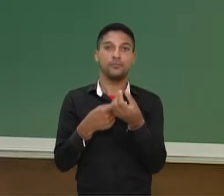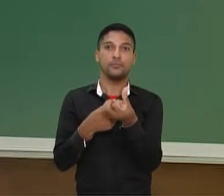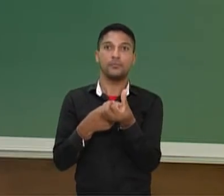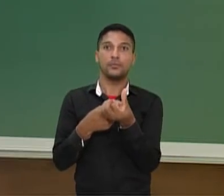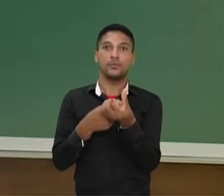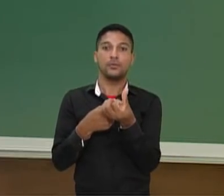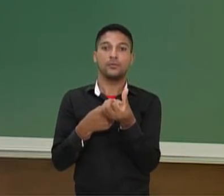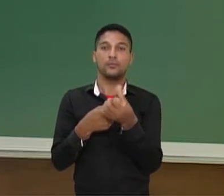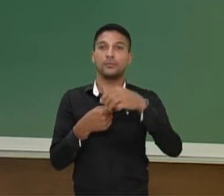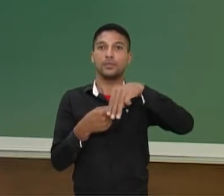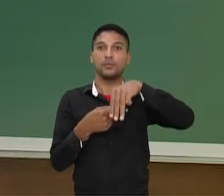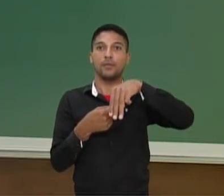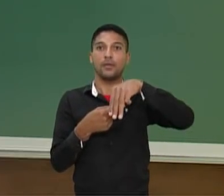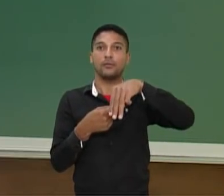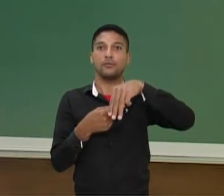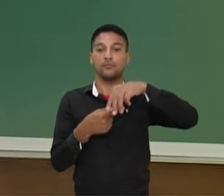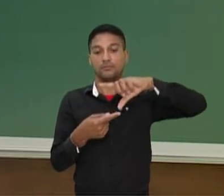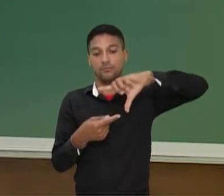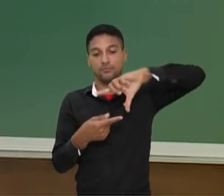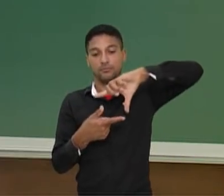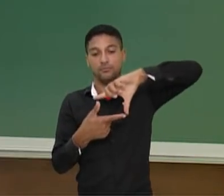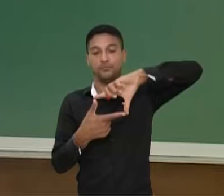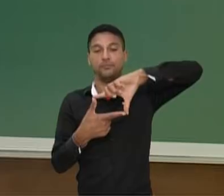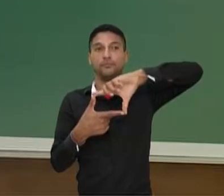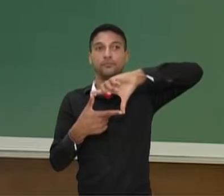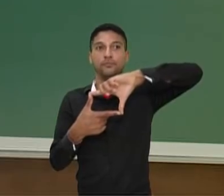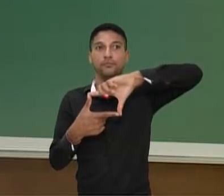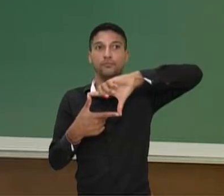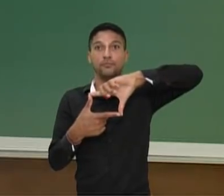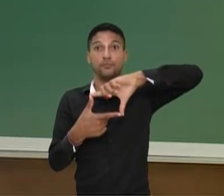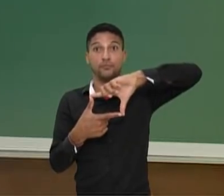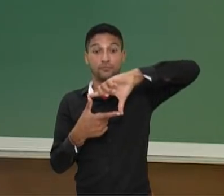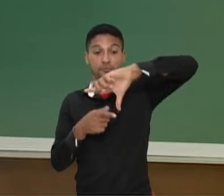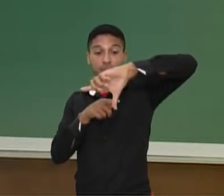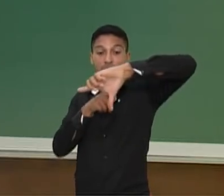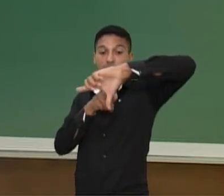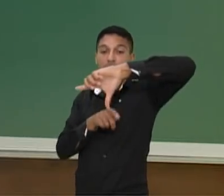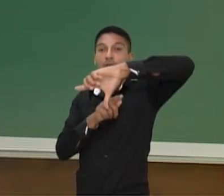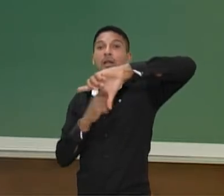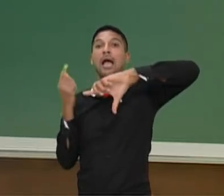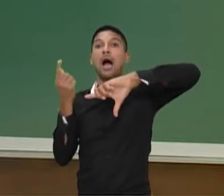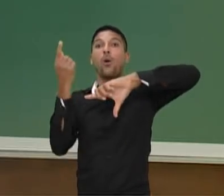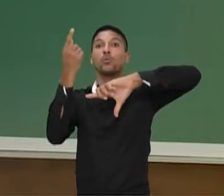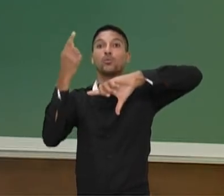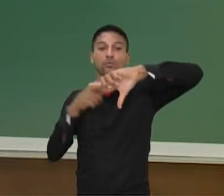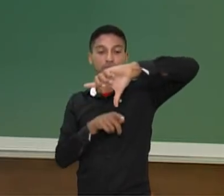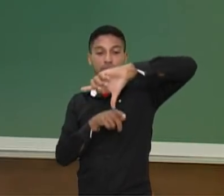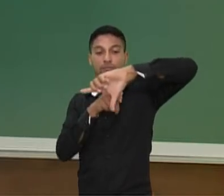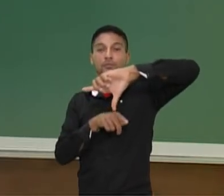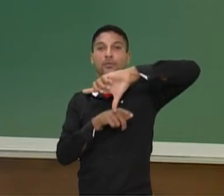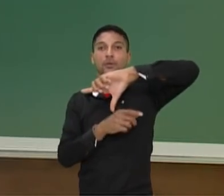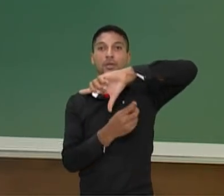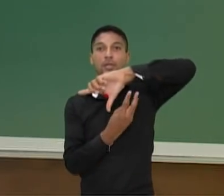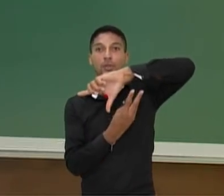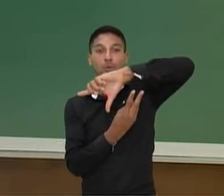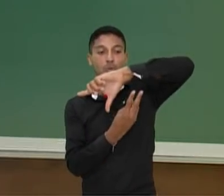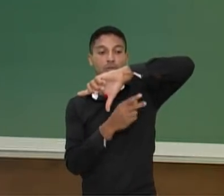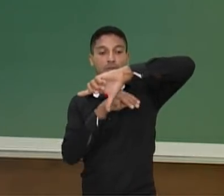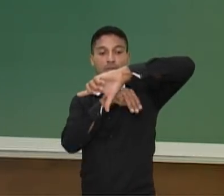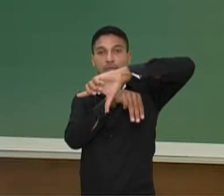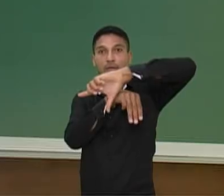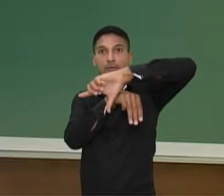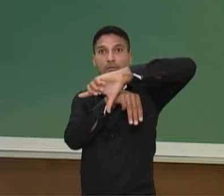ângulo de 90 graus, então significa que a altura vale 2 metros. Não é a medidinha do lado,